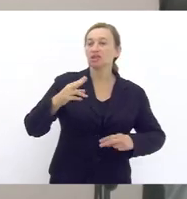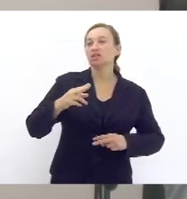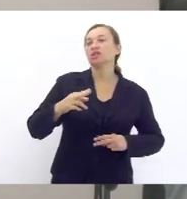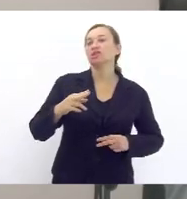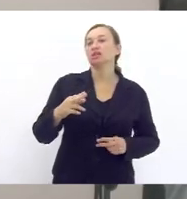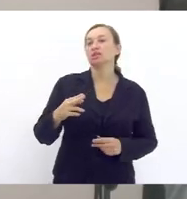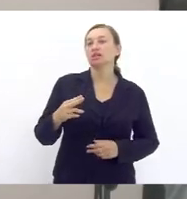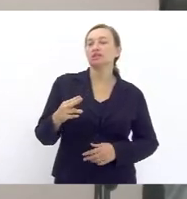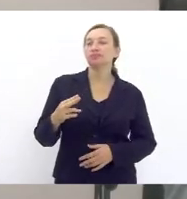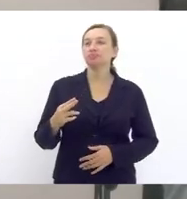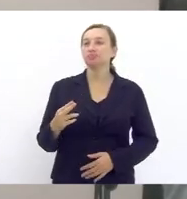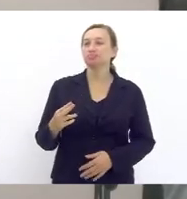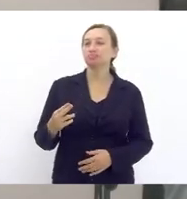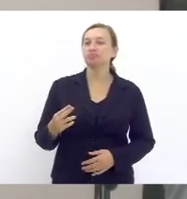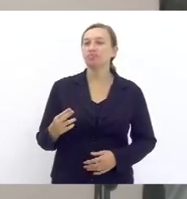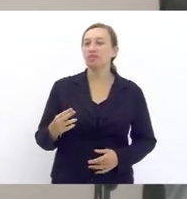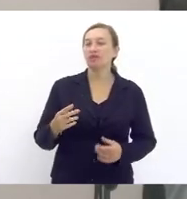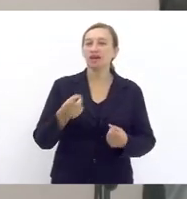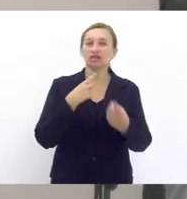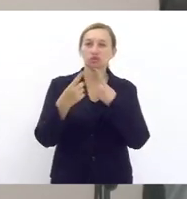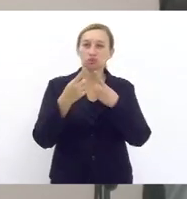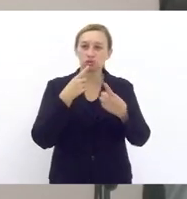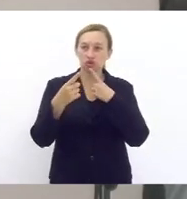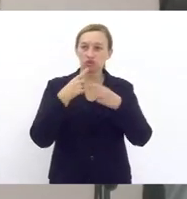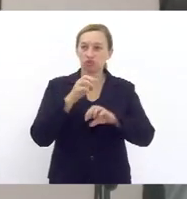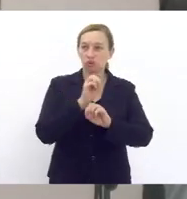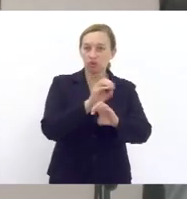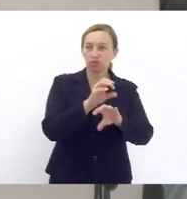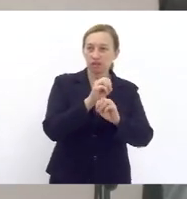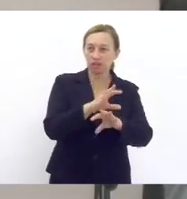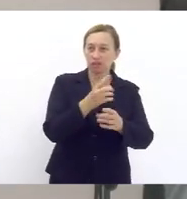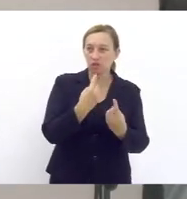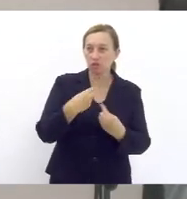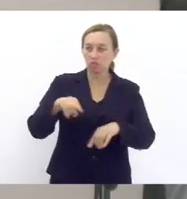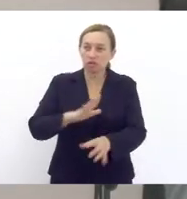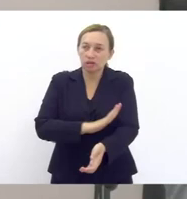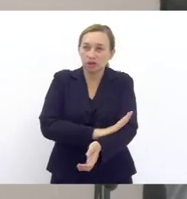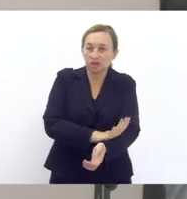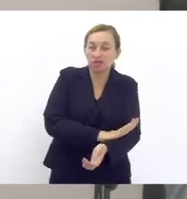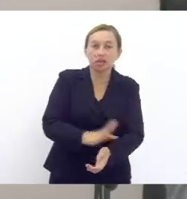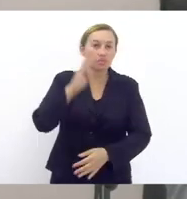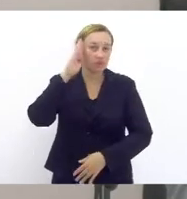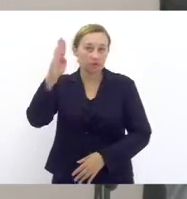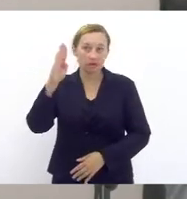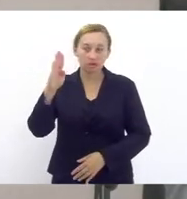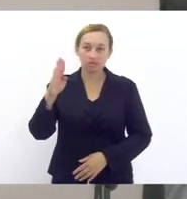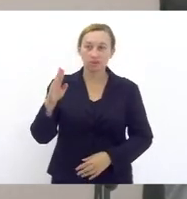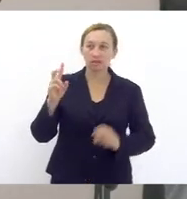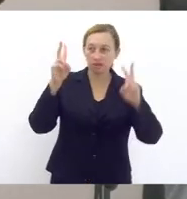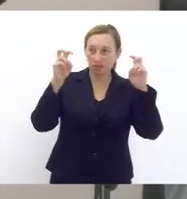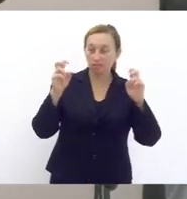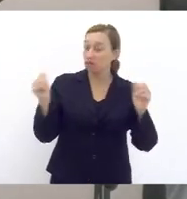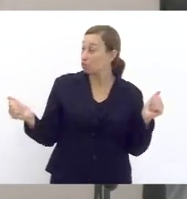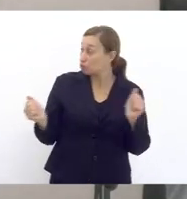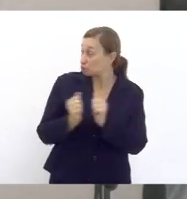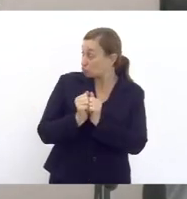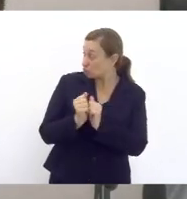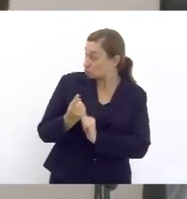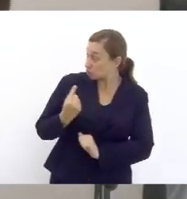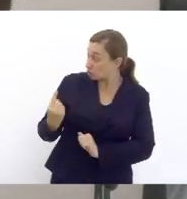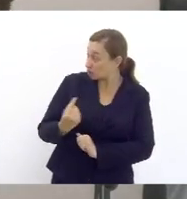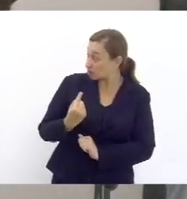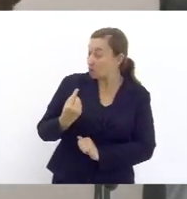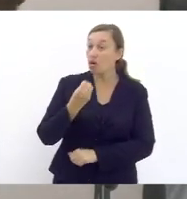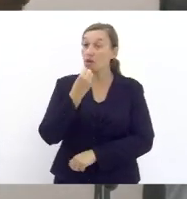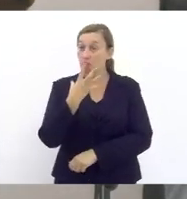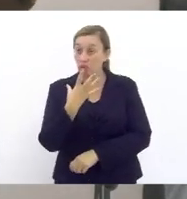11.645 aonde a gente vai estar debatendo uma educação de racista que é fundamental para esse tema Tamos juntos Acho que foi uma